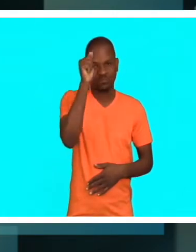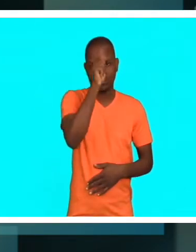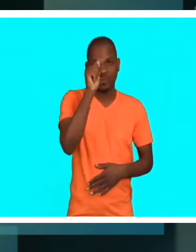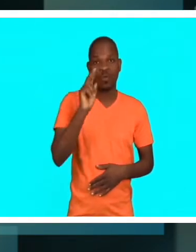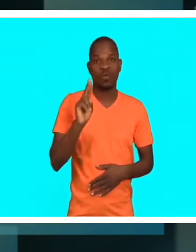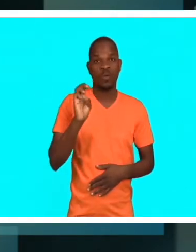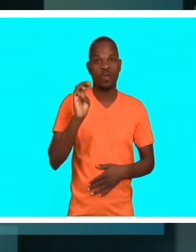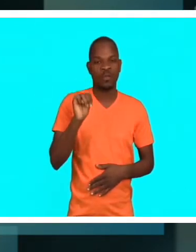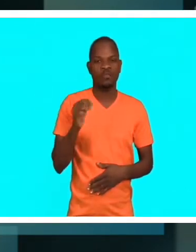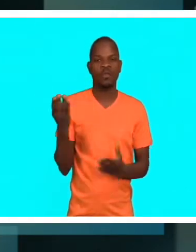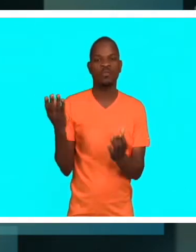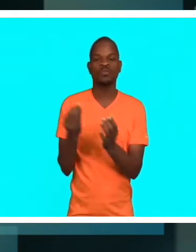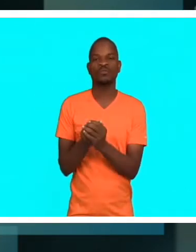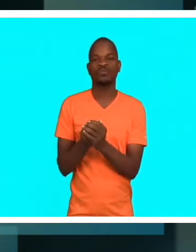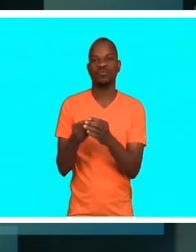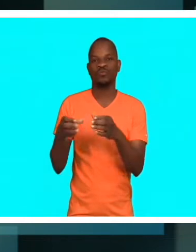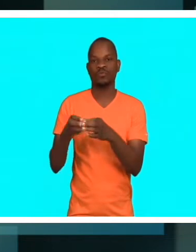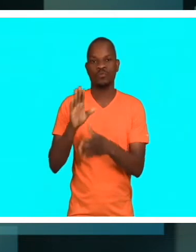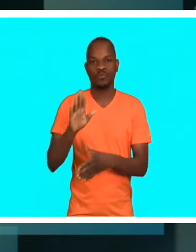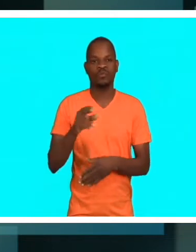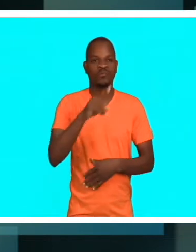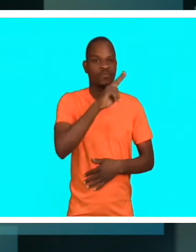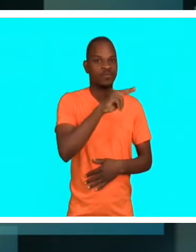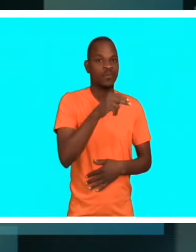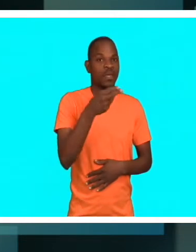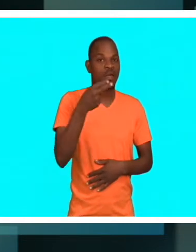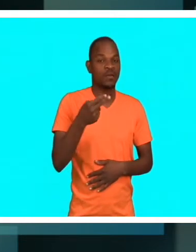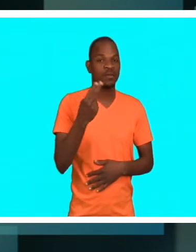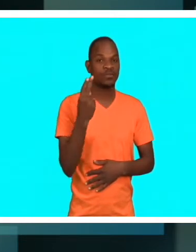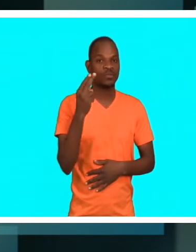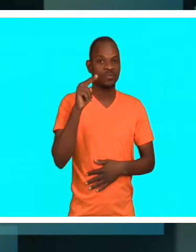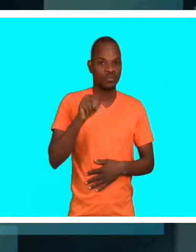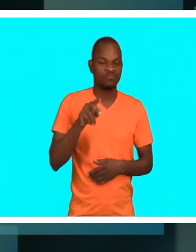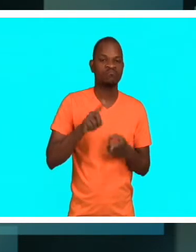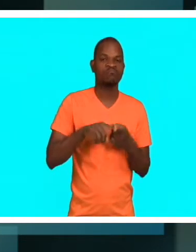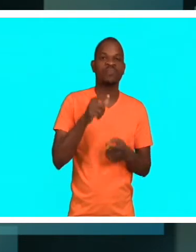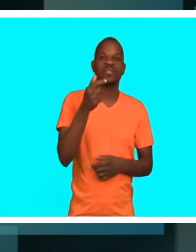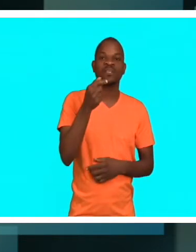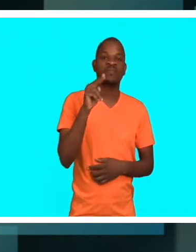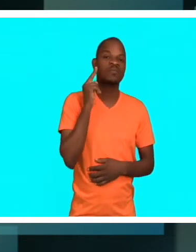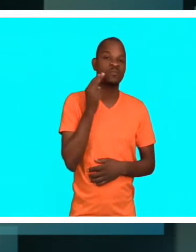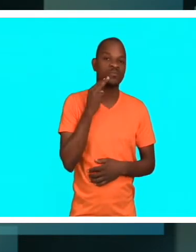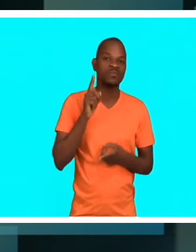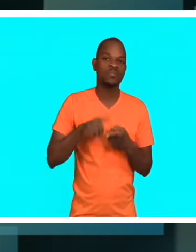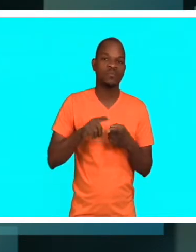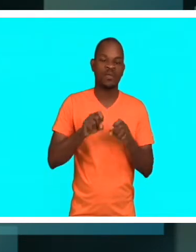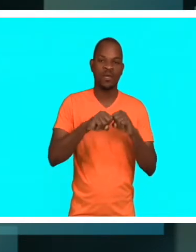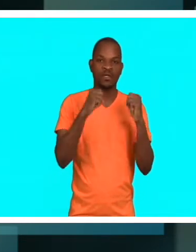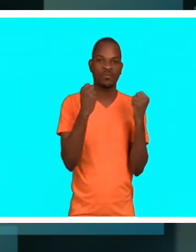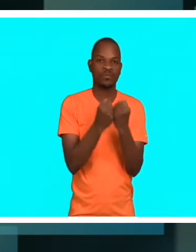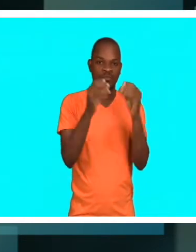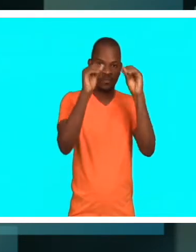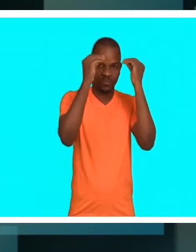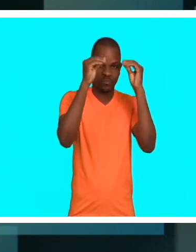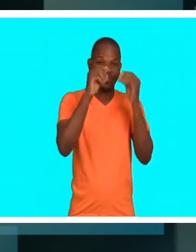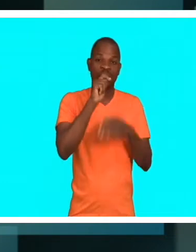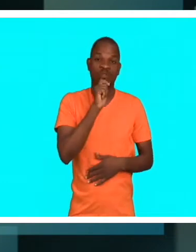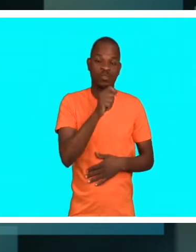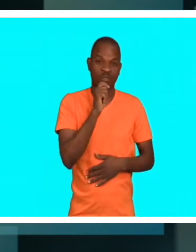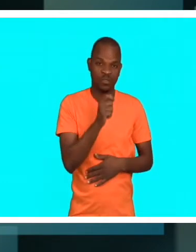da Universidade Eduardo Mondiana, acompanhado pela sua equipa para uma visita a H2N, TV Surdo e Mídia Lab.